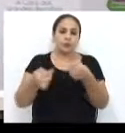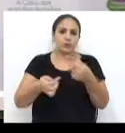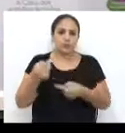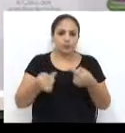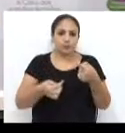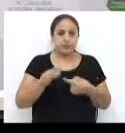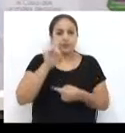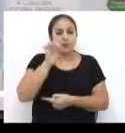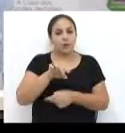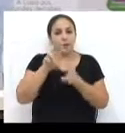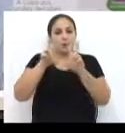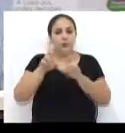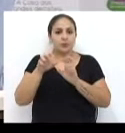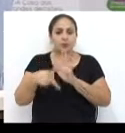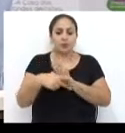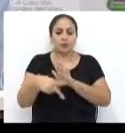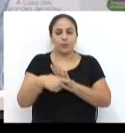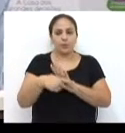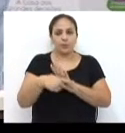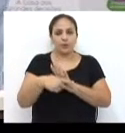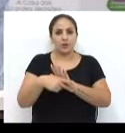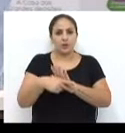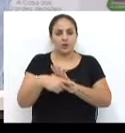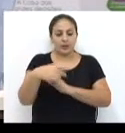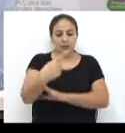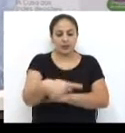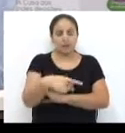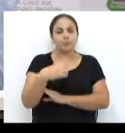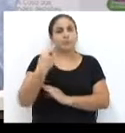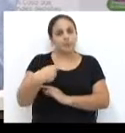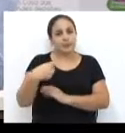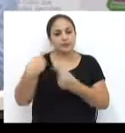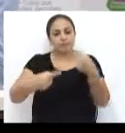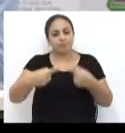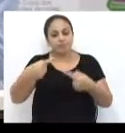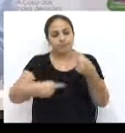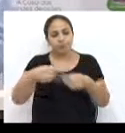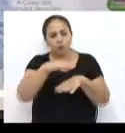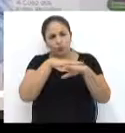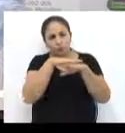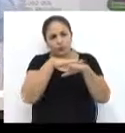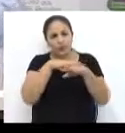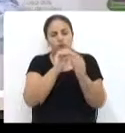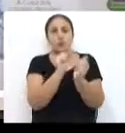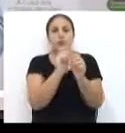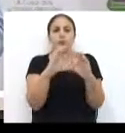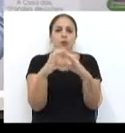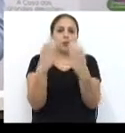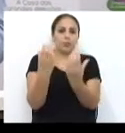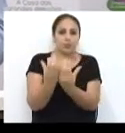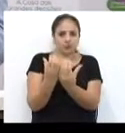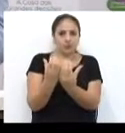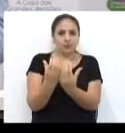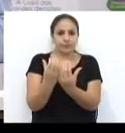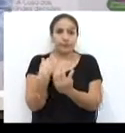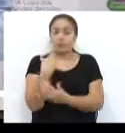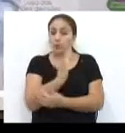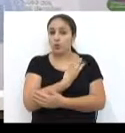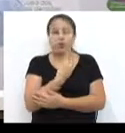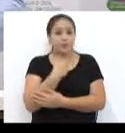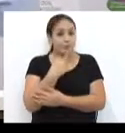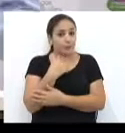debate, é uma questão que esta casa tem que debater, que nós temos que dialogar com a comunidade, que